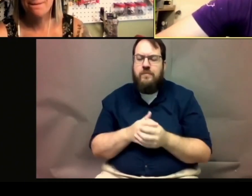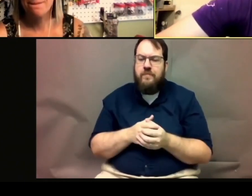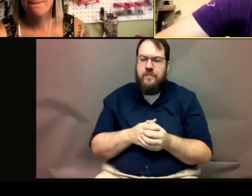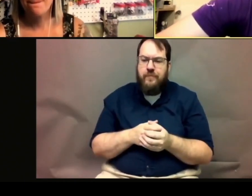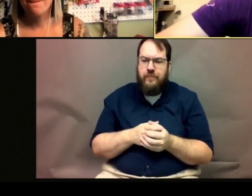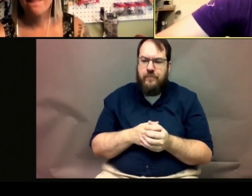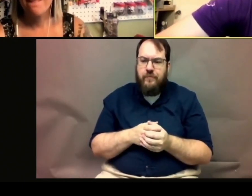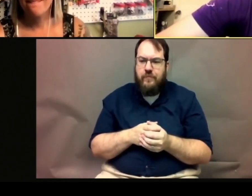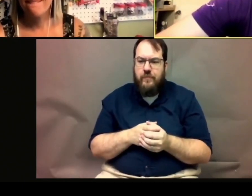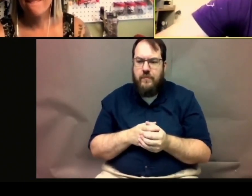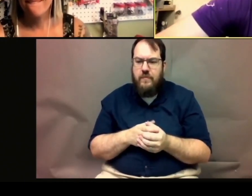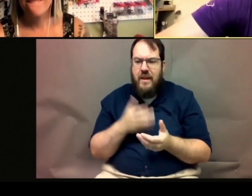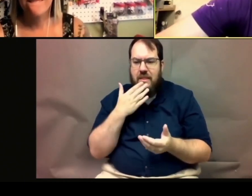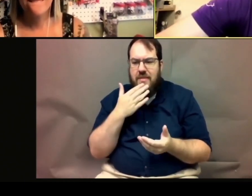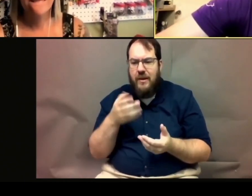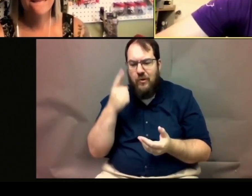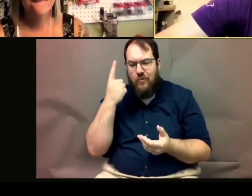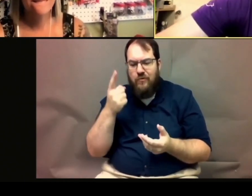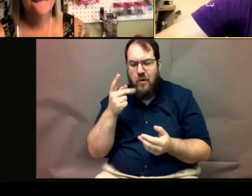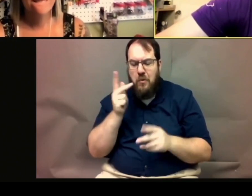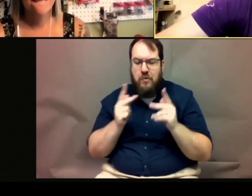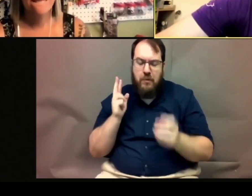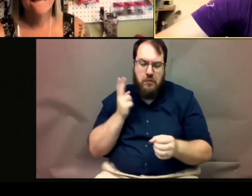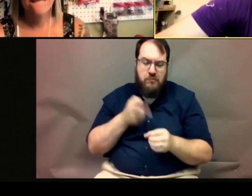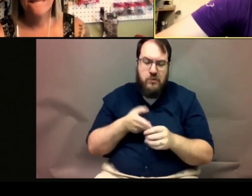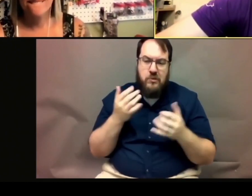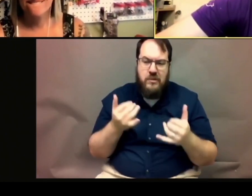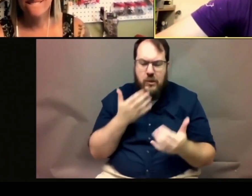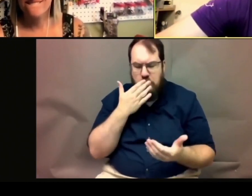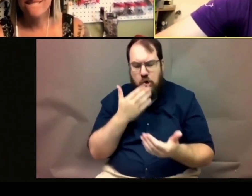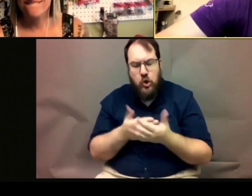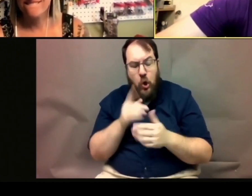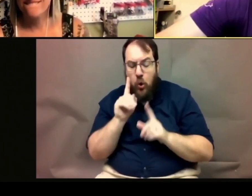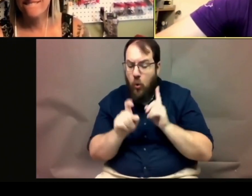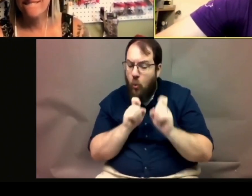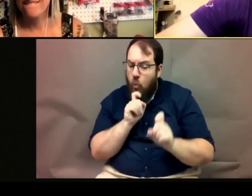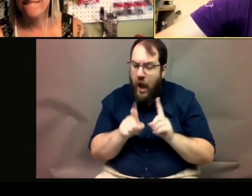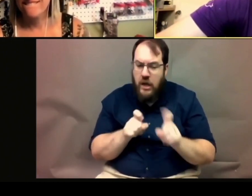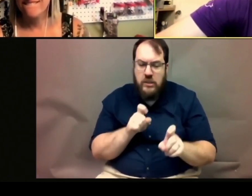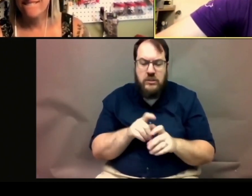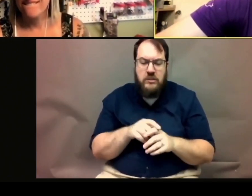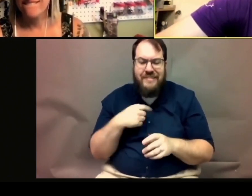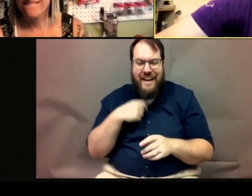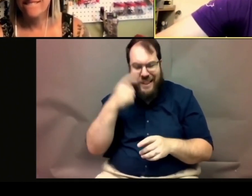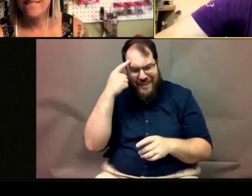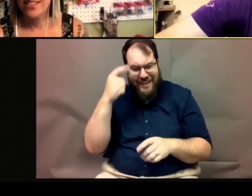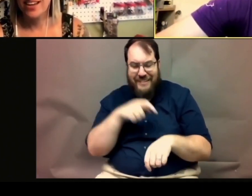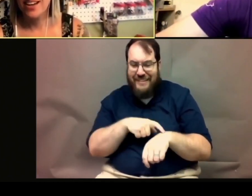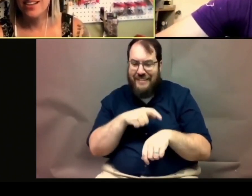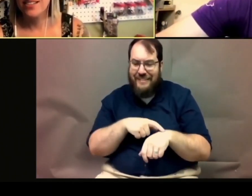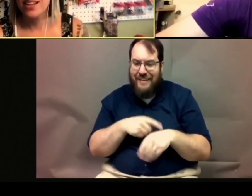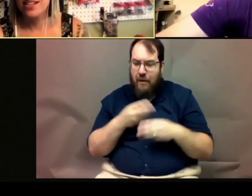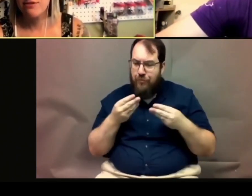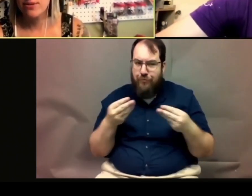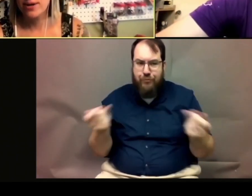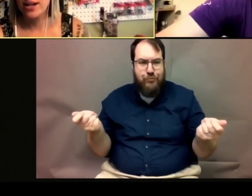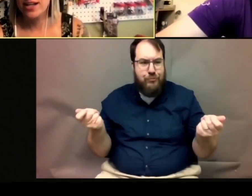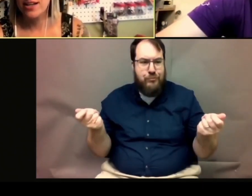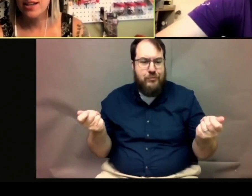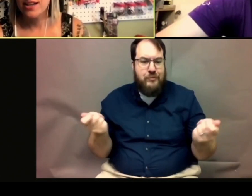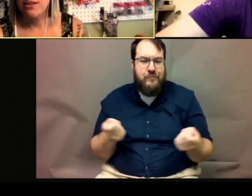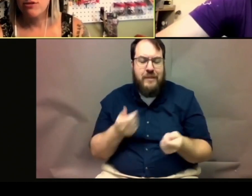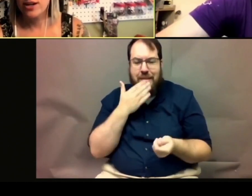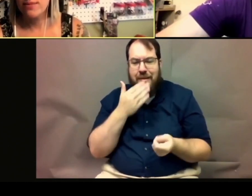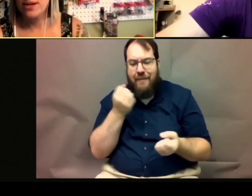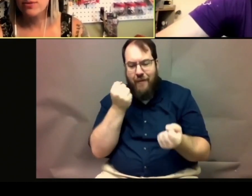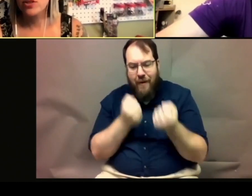ótimo obrigado a todos que estão aqui nessa sessão obrigado pelas perguntas eu acho que o